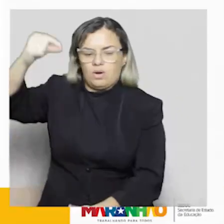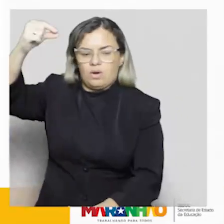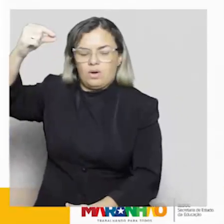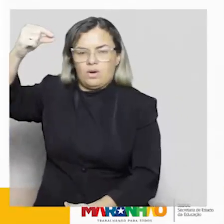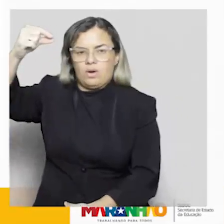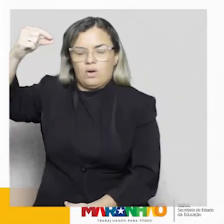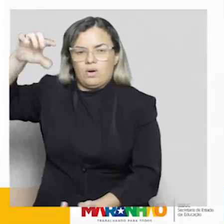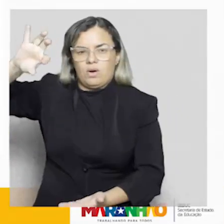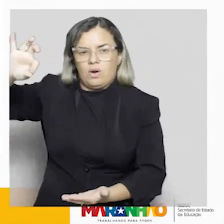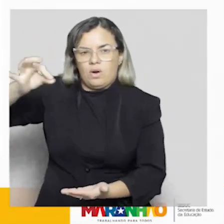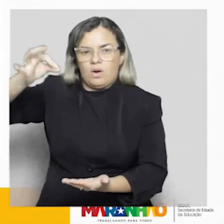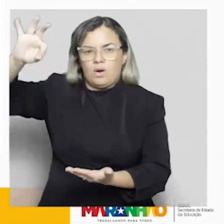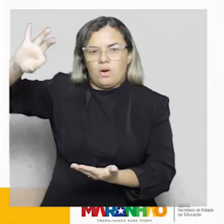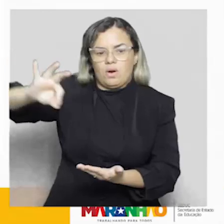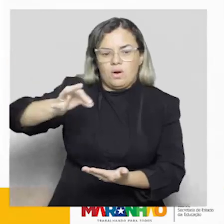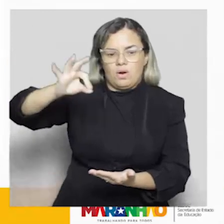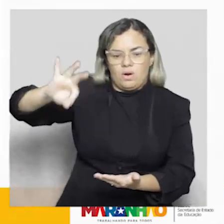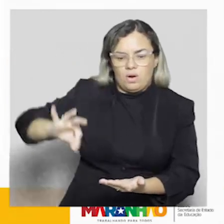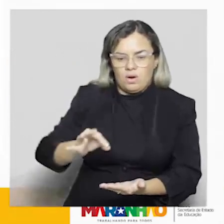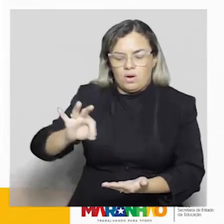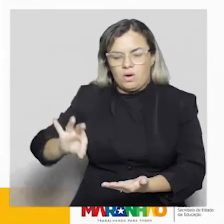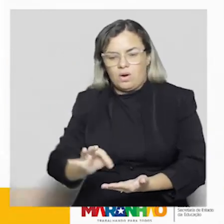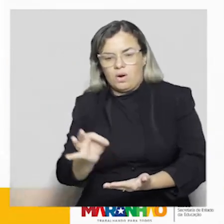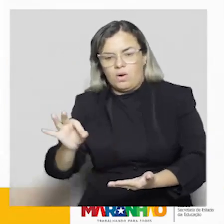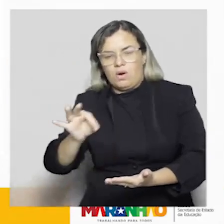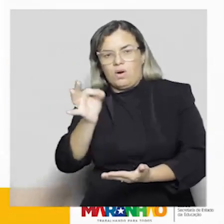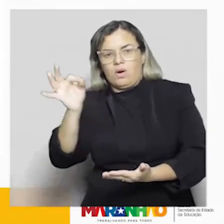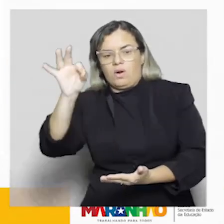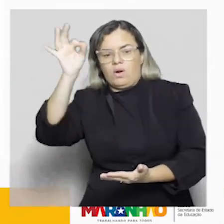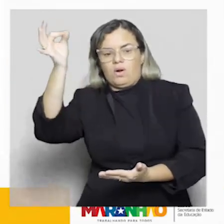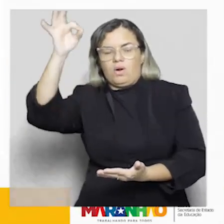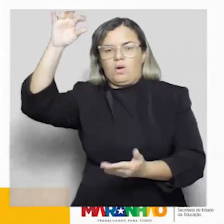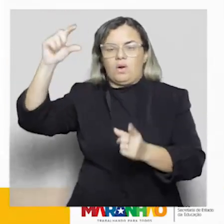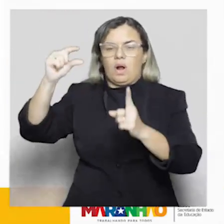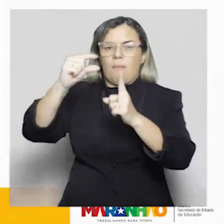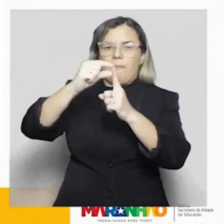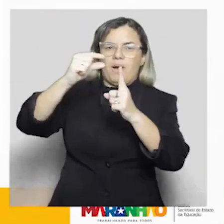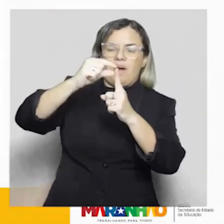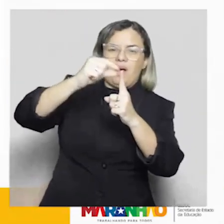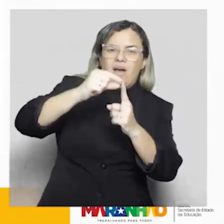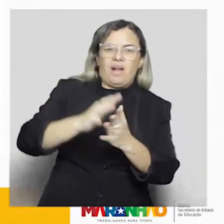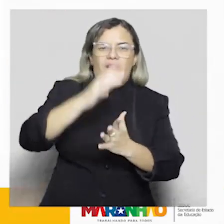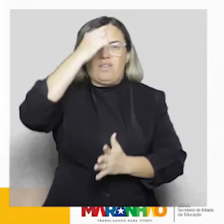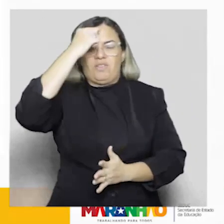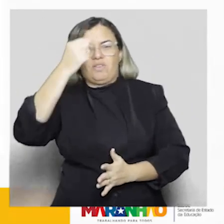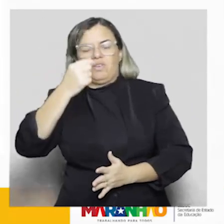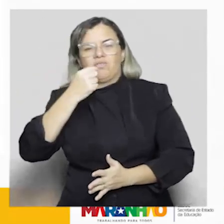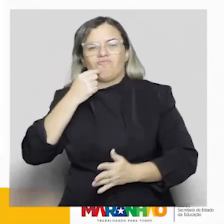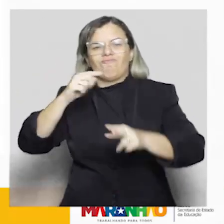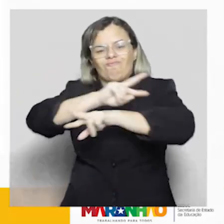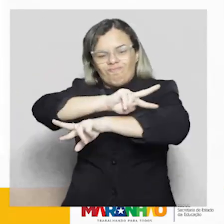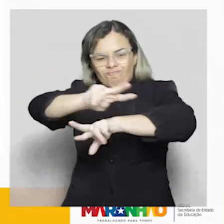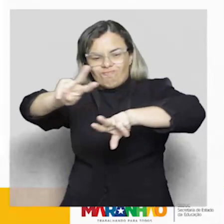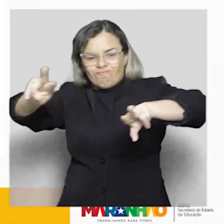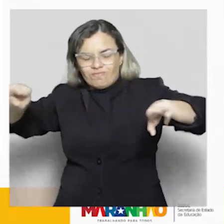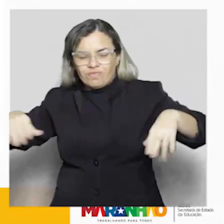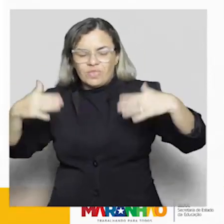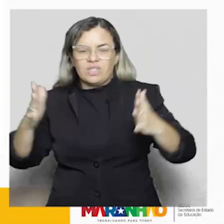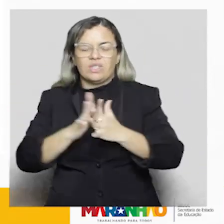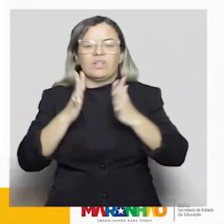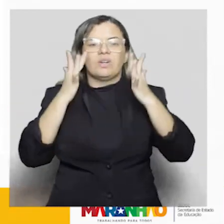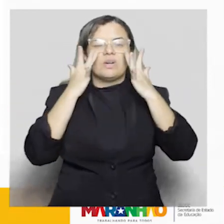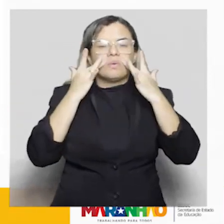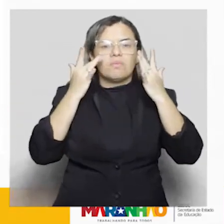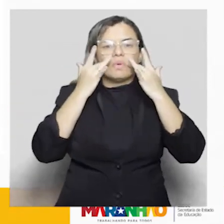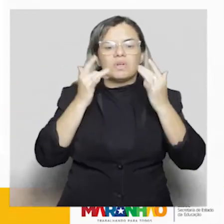vai bordando artisticamente palavras, figuras, entre outras coisas. Na arte, a gente chama